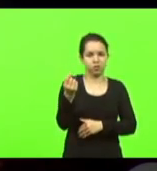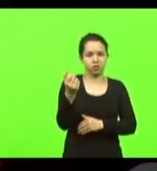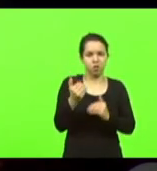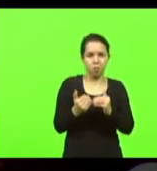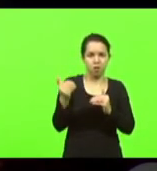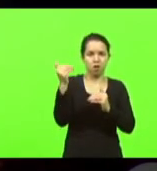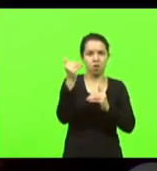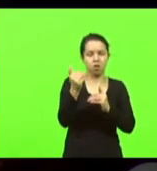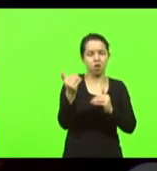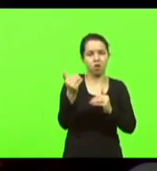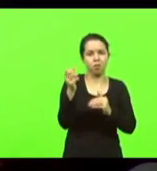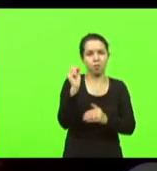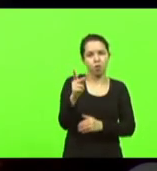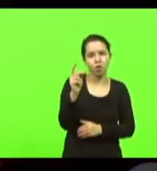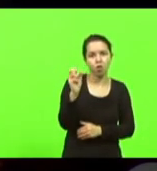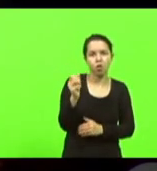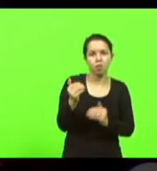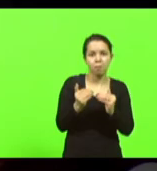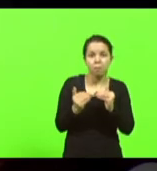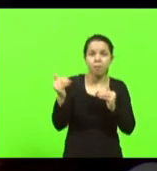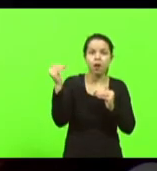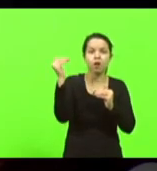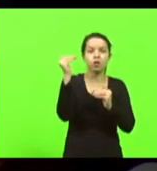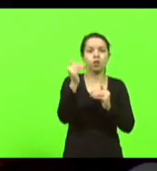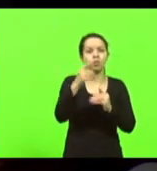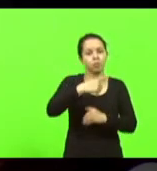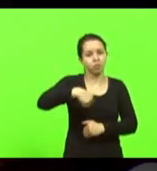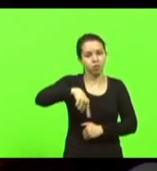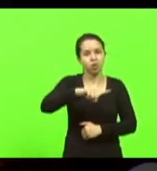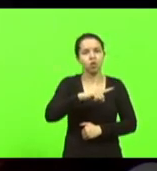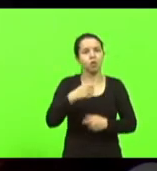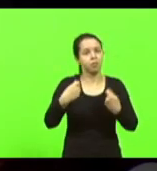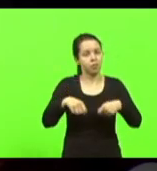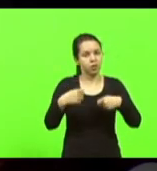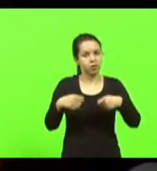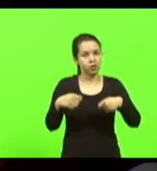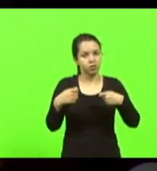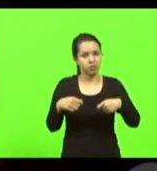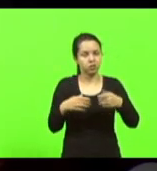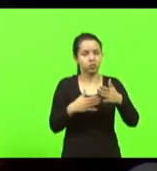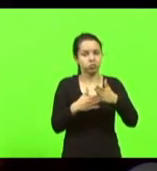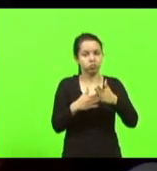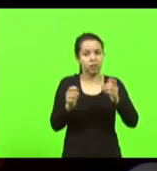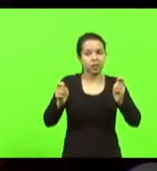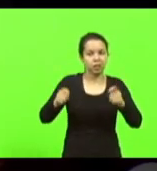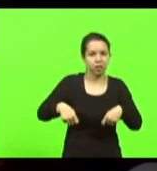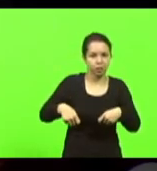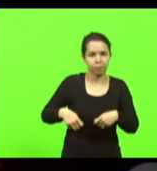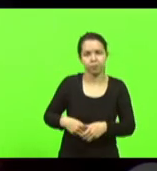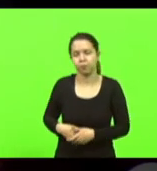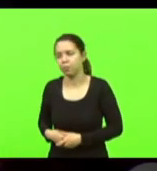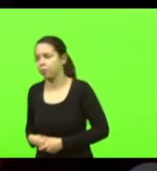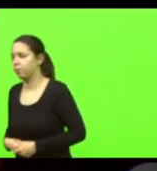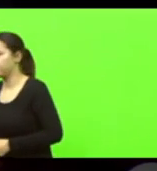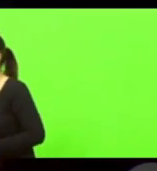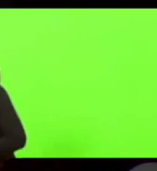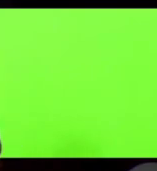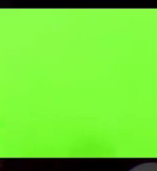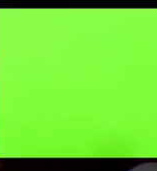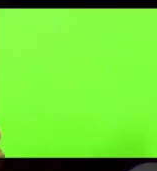aposentadoria ainda maior mas a gente tem que naquilo que é possível e ao mesmo tempo também